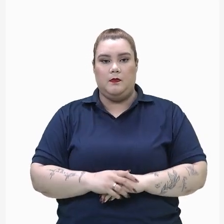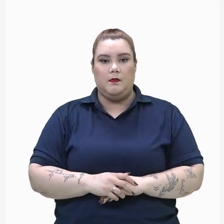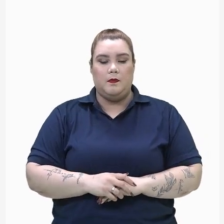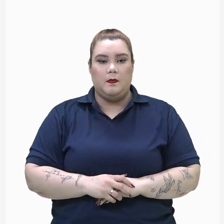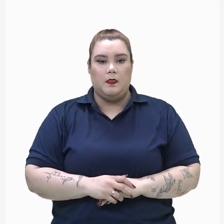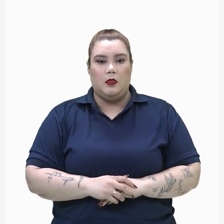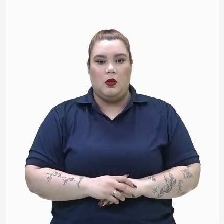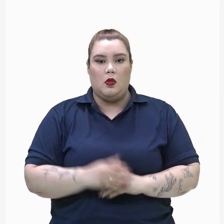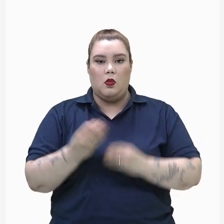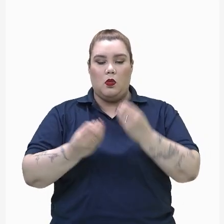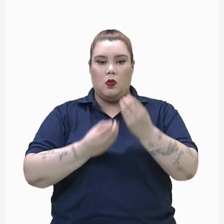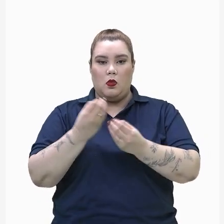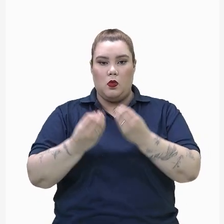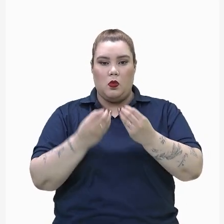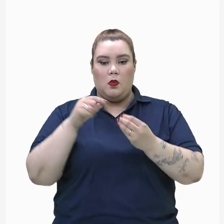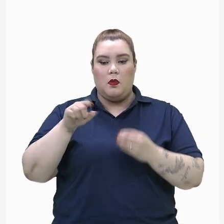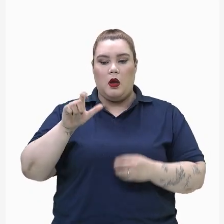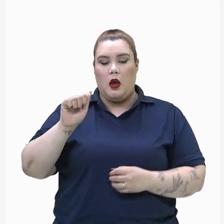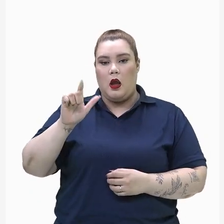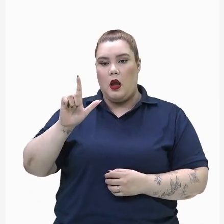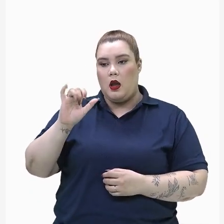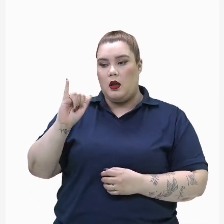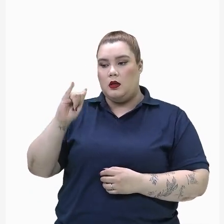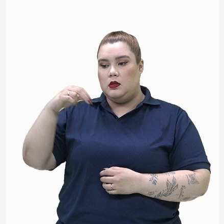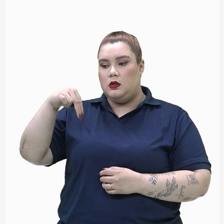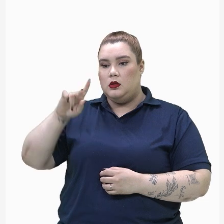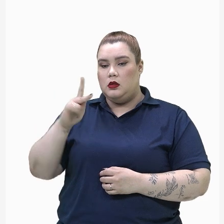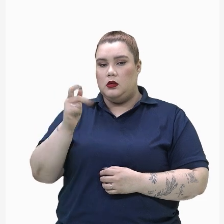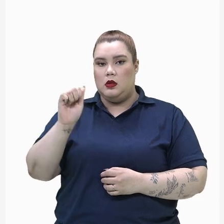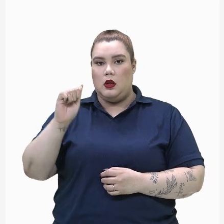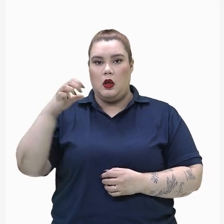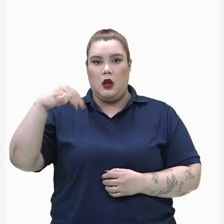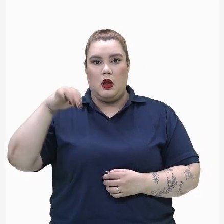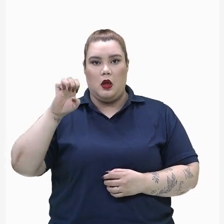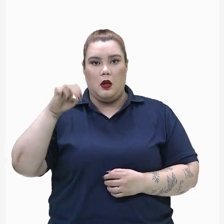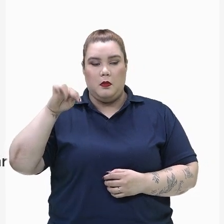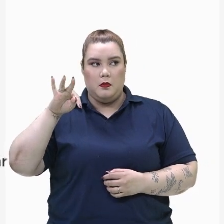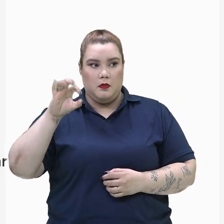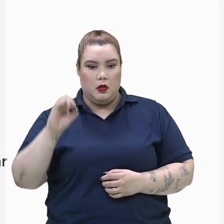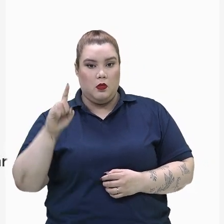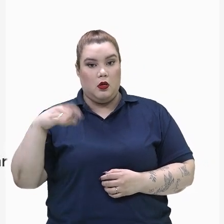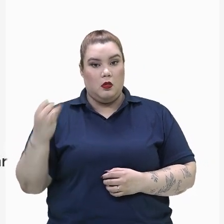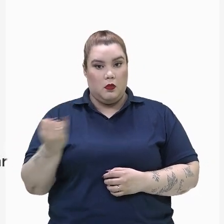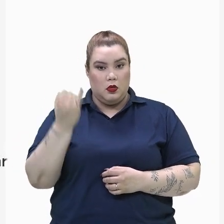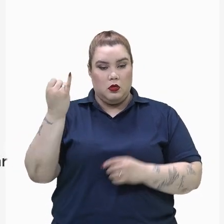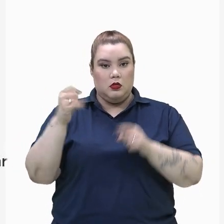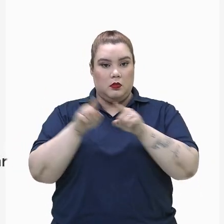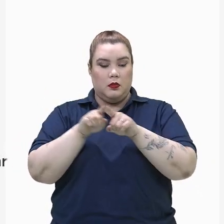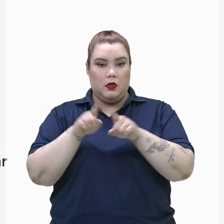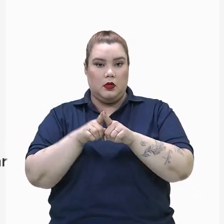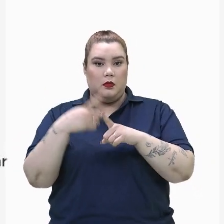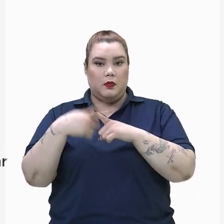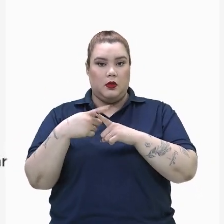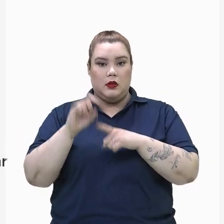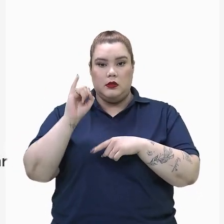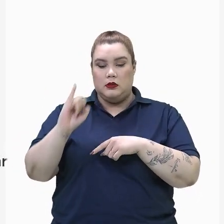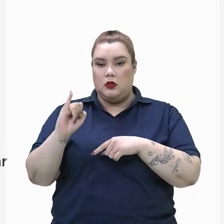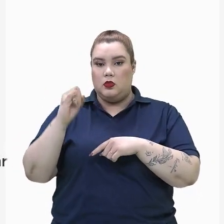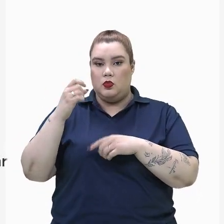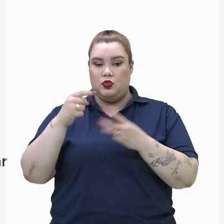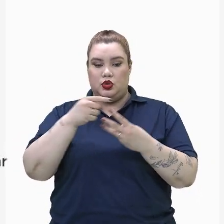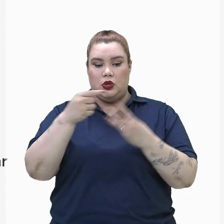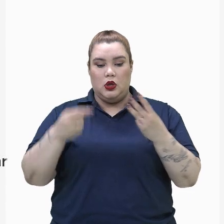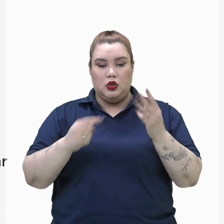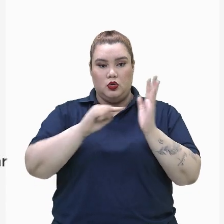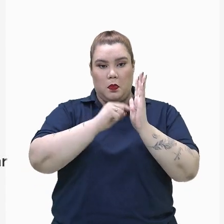a condição de alinhamento, né? Outro tema importante, porque se estiverem desalinhados esses 3 pontos,